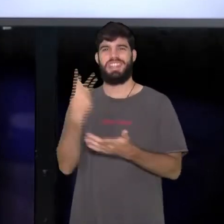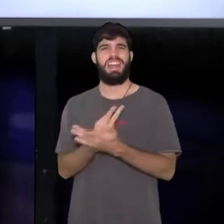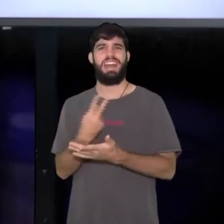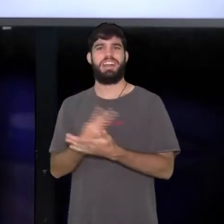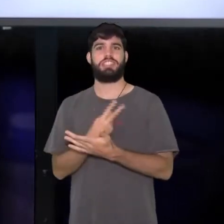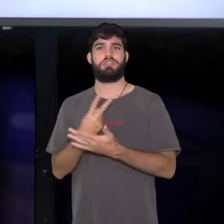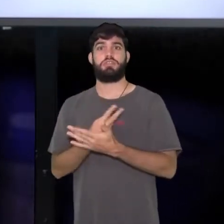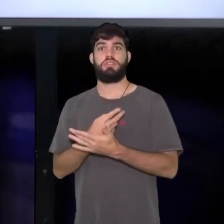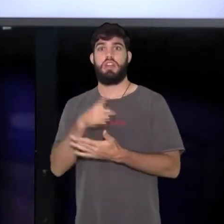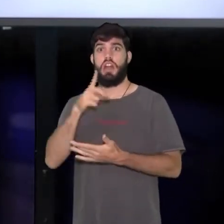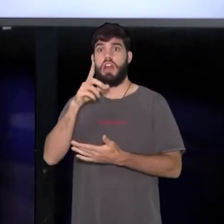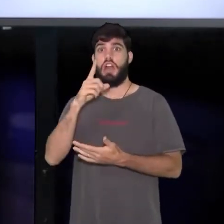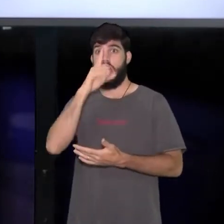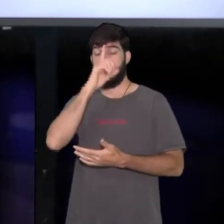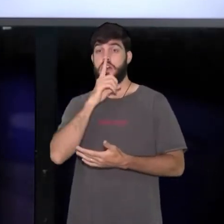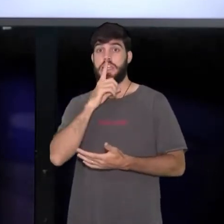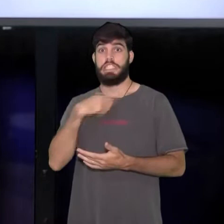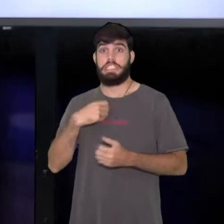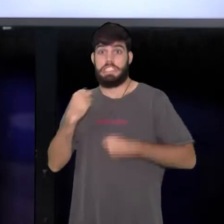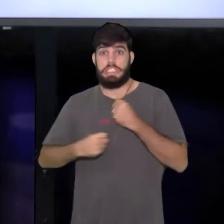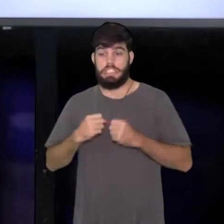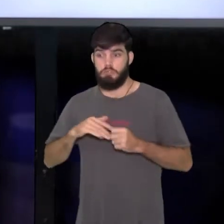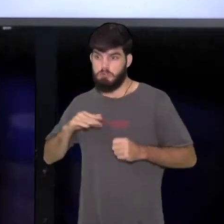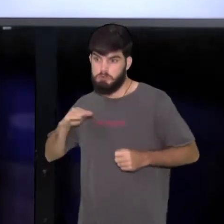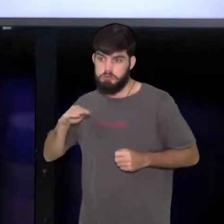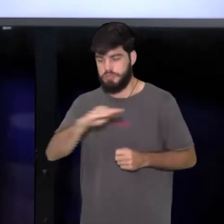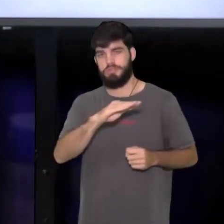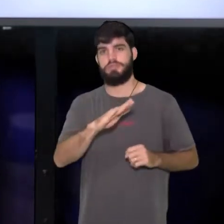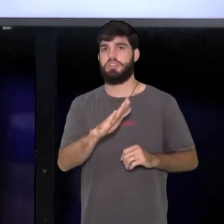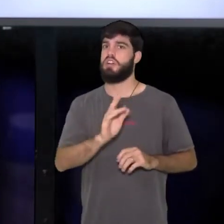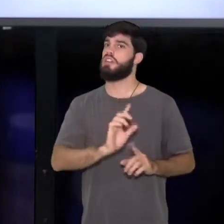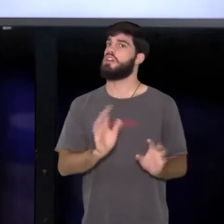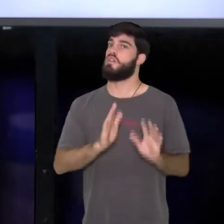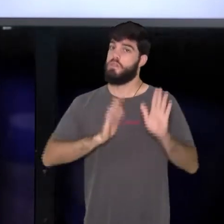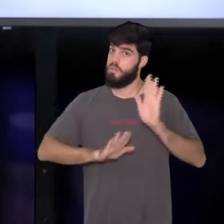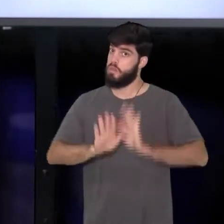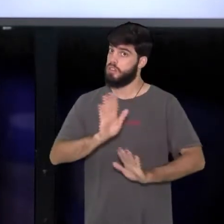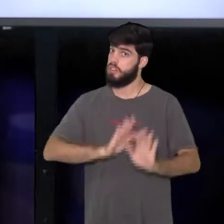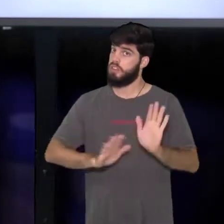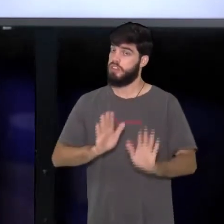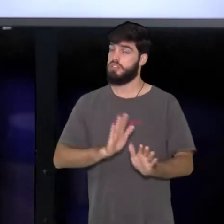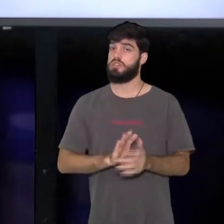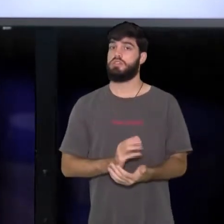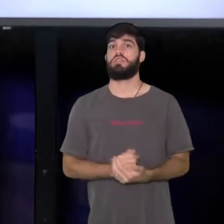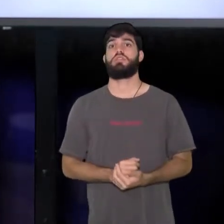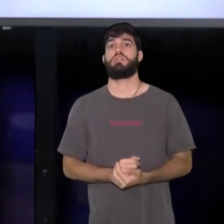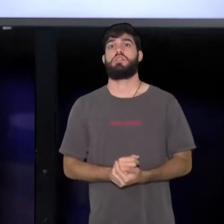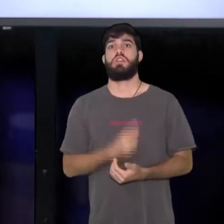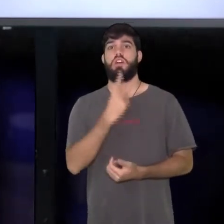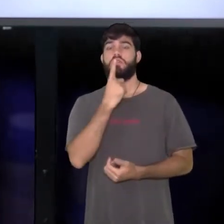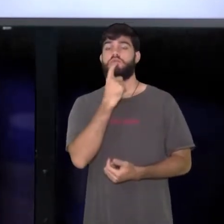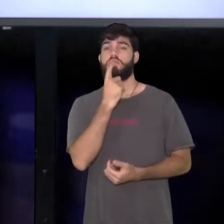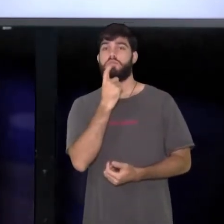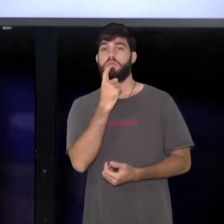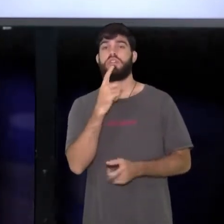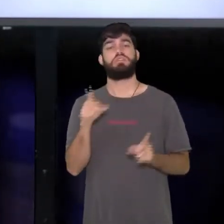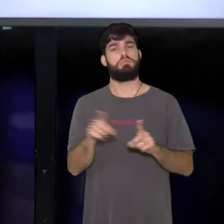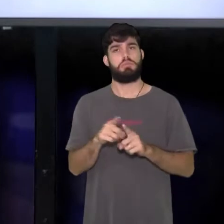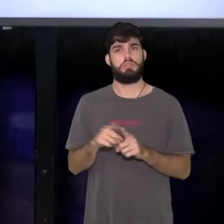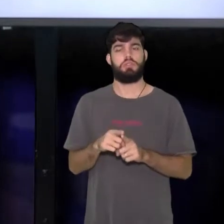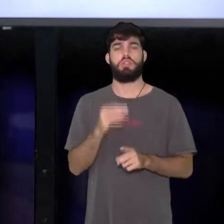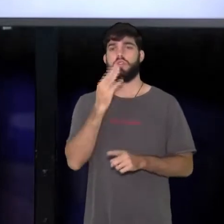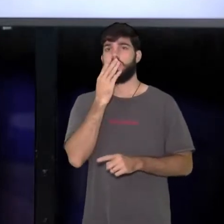tem gente que interpreta assim. Corre que vai dar tempo. Cuidado, não é assim que funciona. O vermelho também comunica, ou seja,